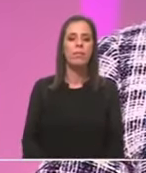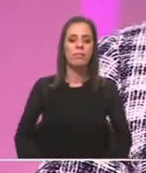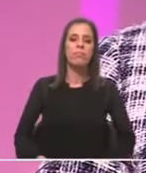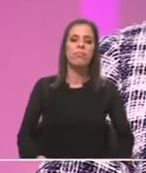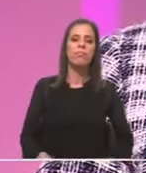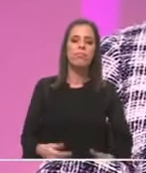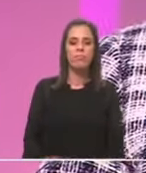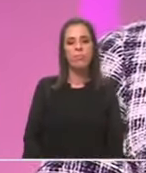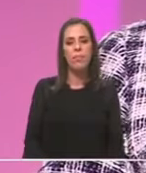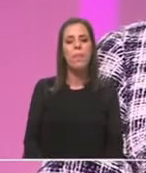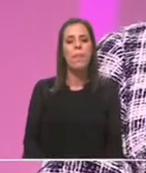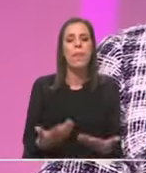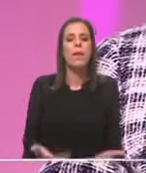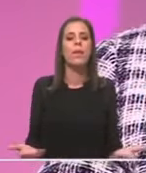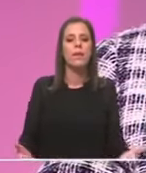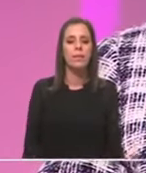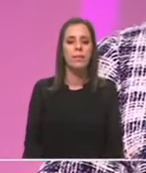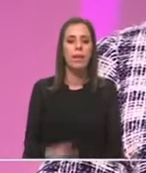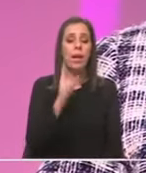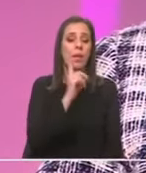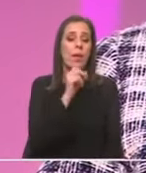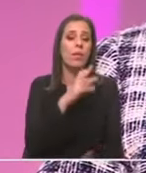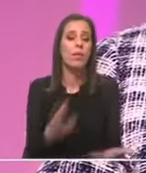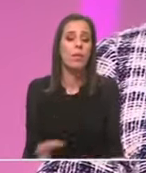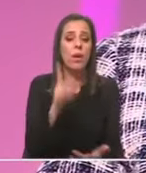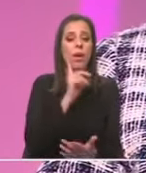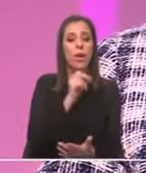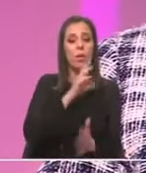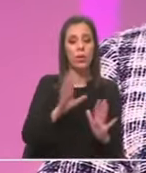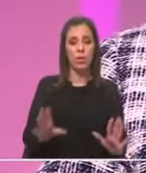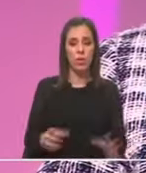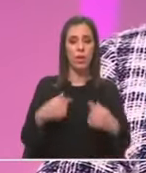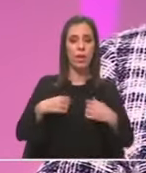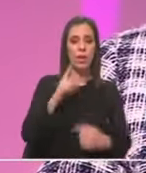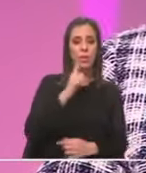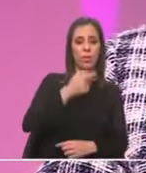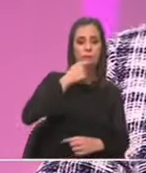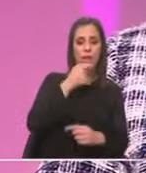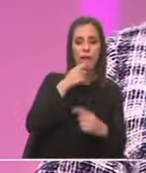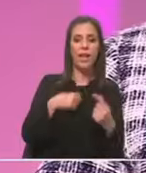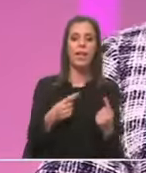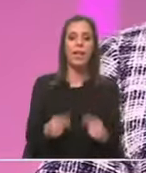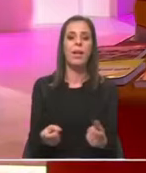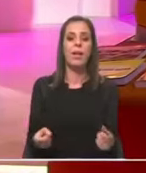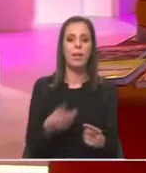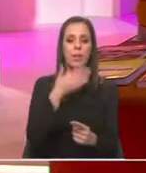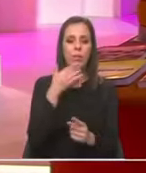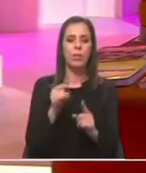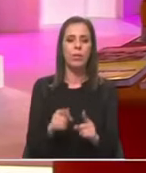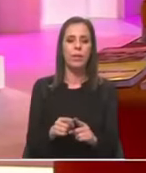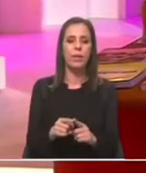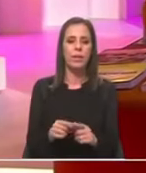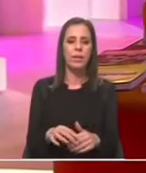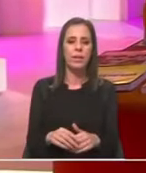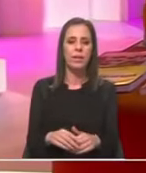Eh agora agora agora agora é uma avó agora sou avó tenho as netinhas que são muito bonitas